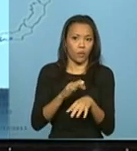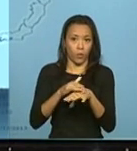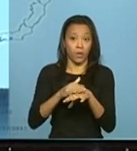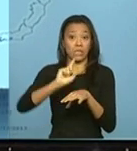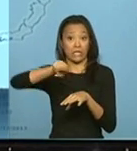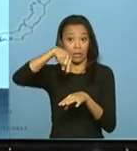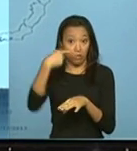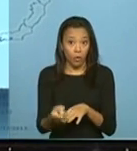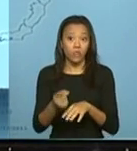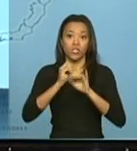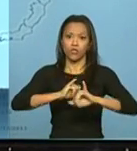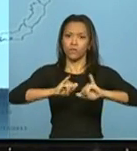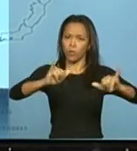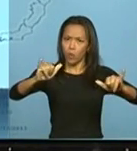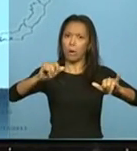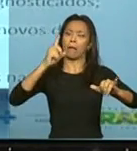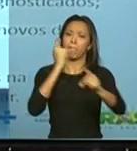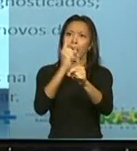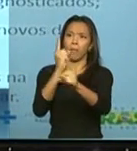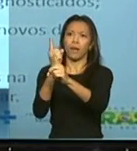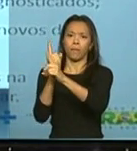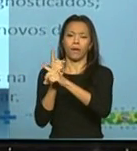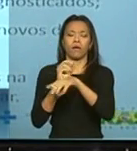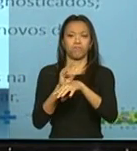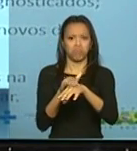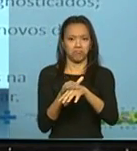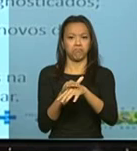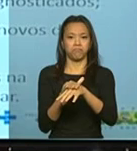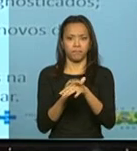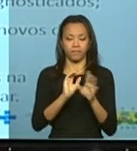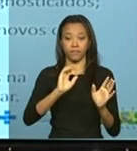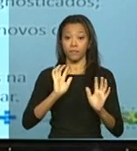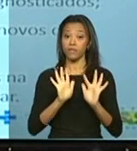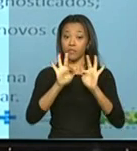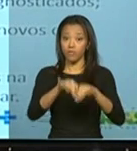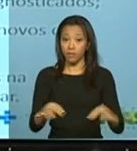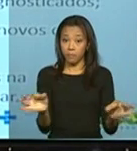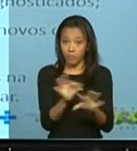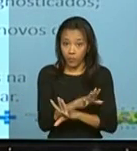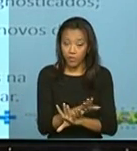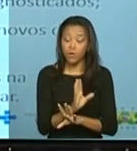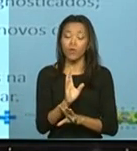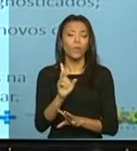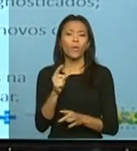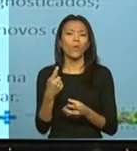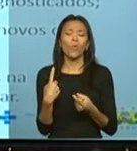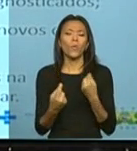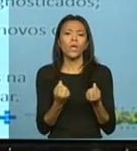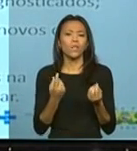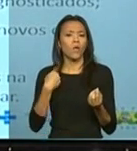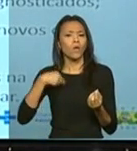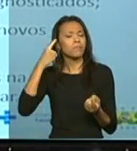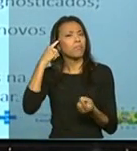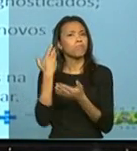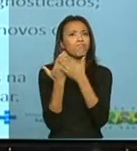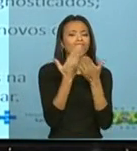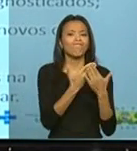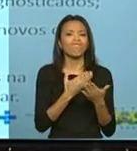campanha passam a registrar casos. O próximo. E, por fim, quais são as nossas perspectivas e propostas